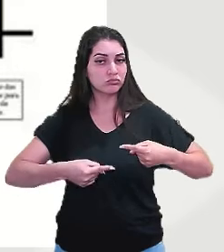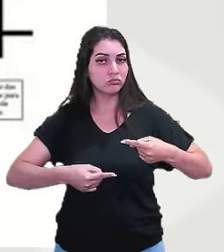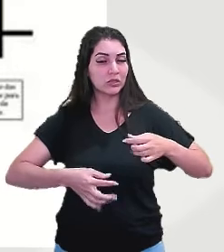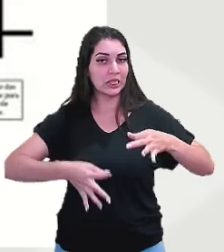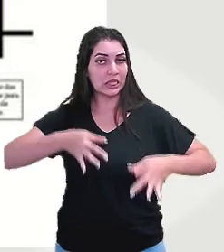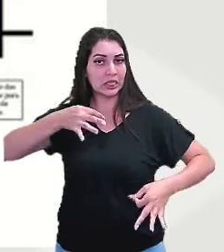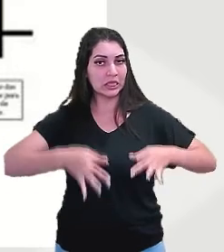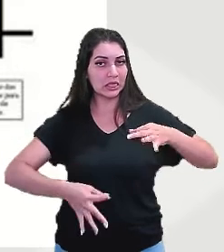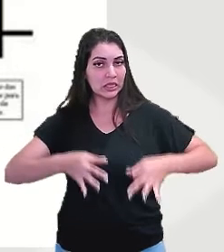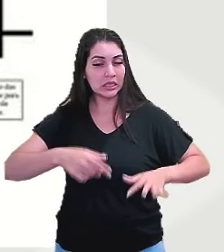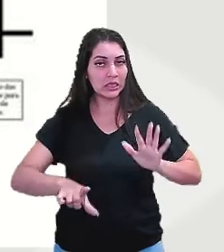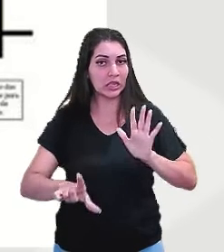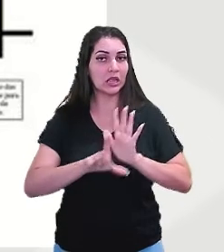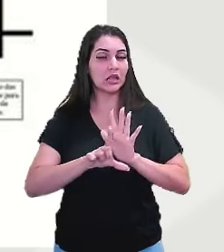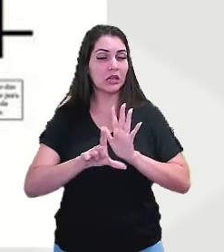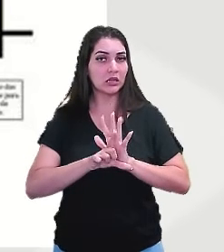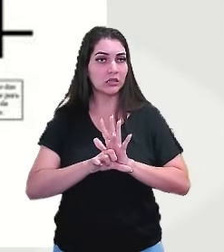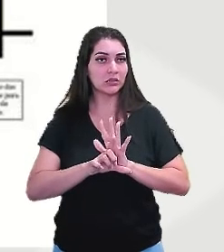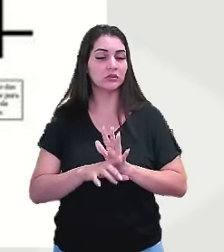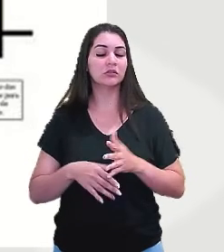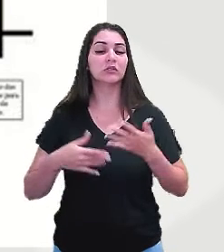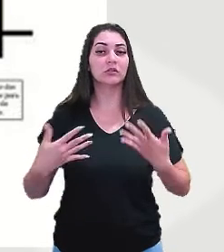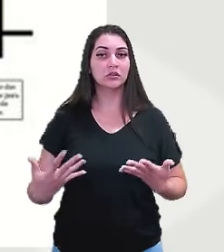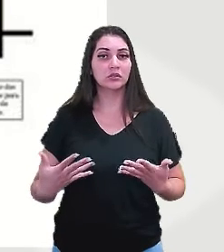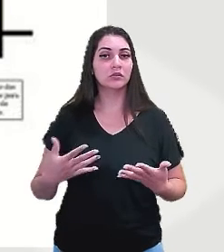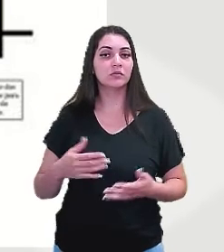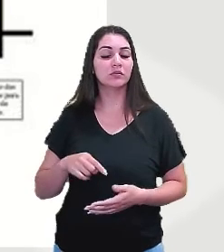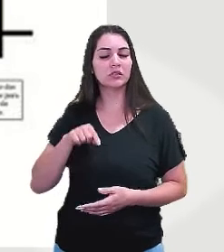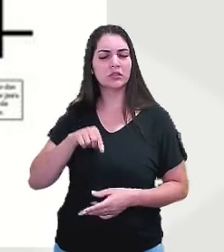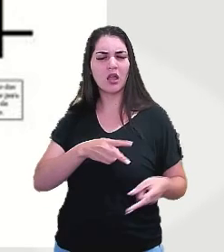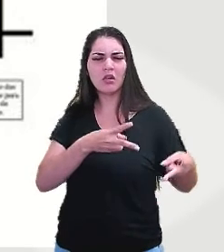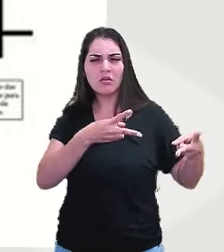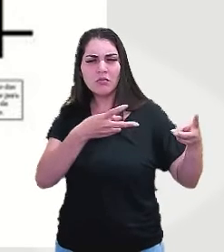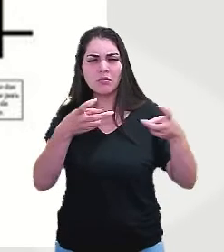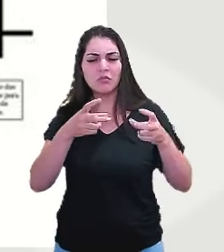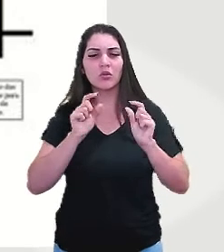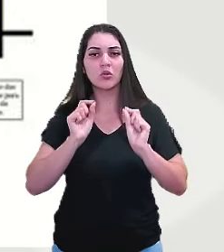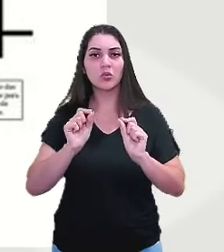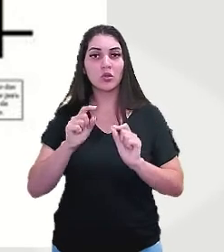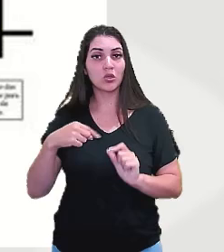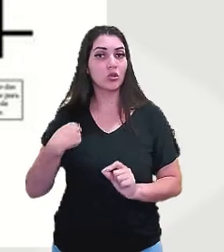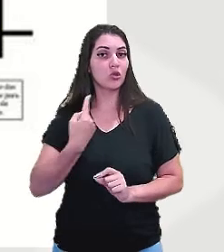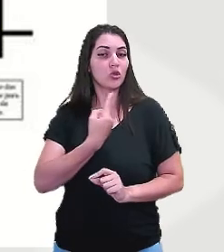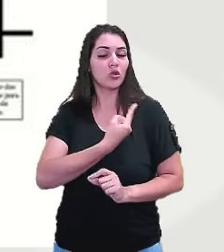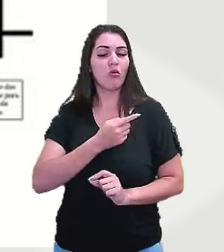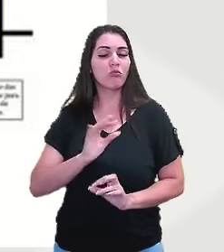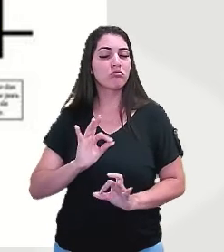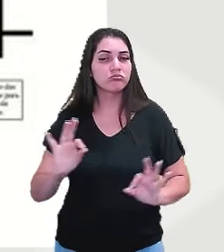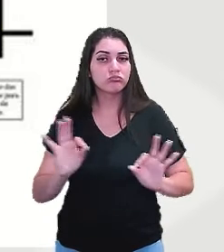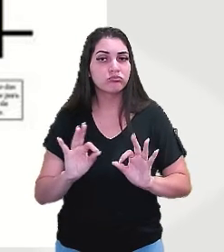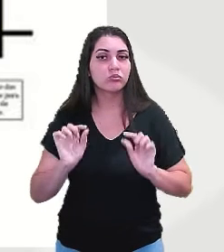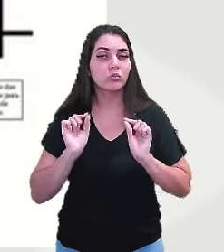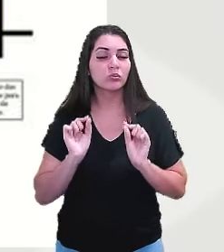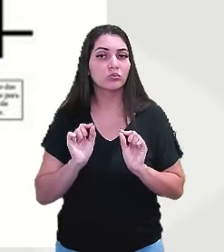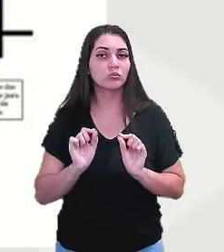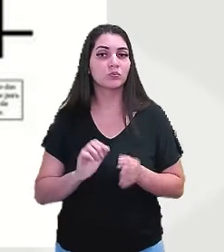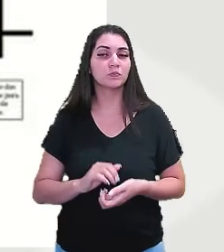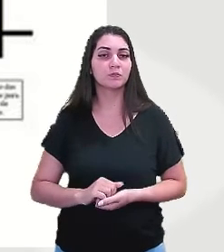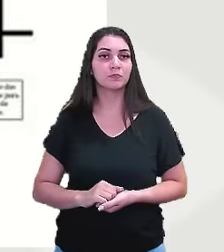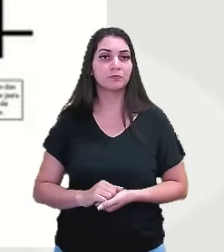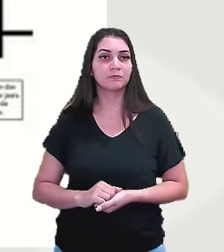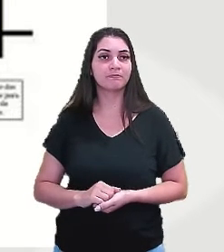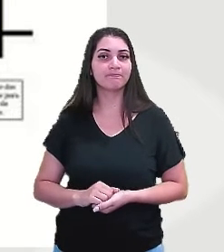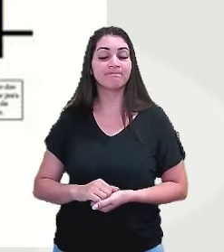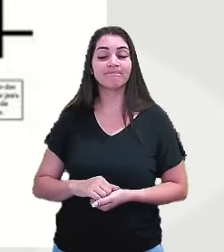das leis, pessoal, dessa perspectiva, nós não éramos